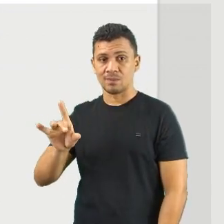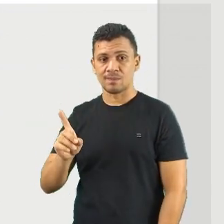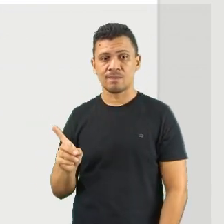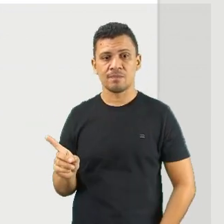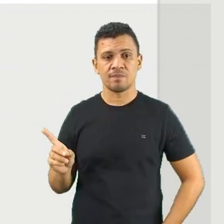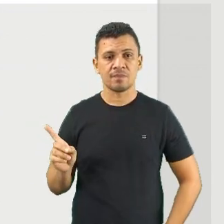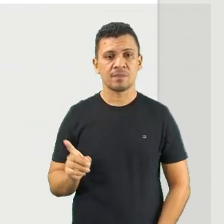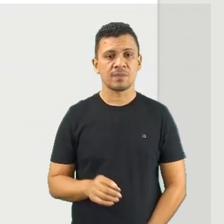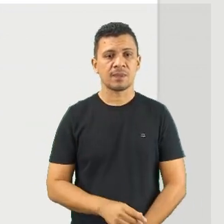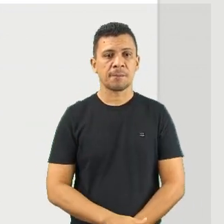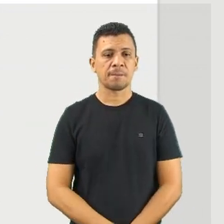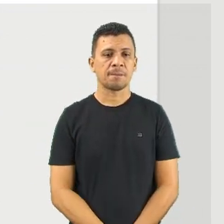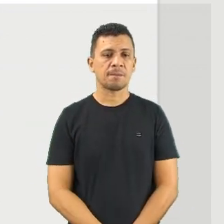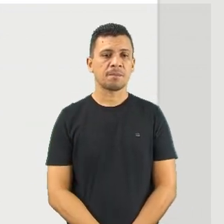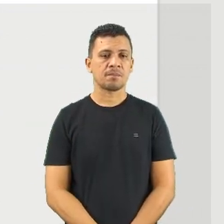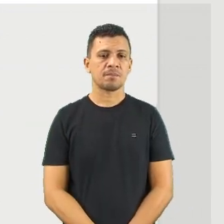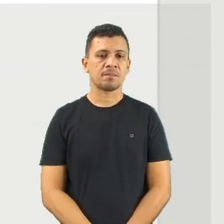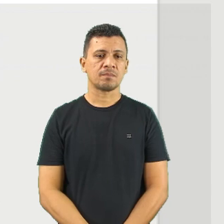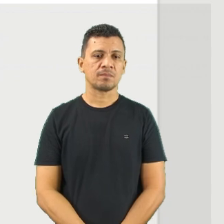300.